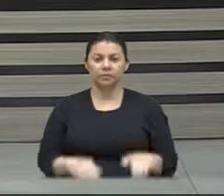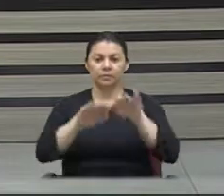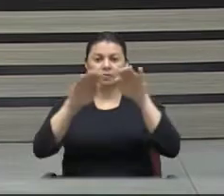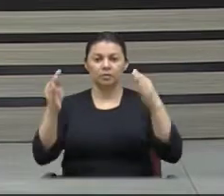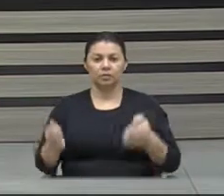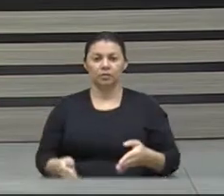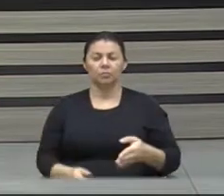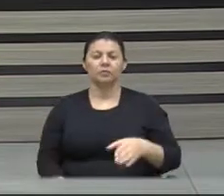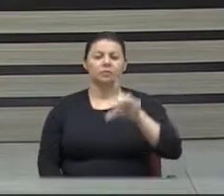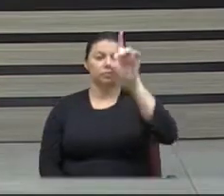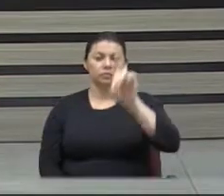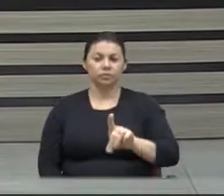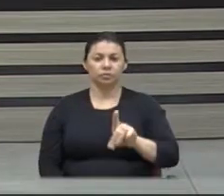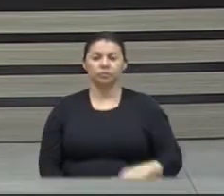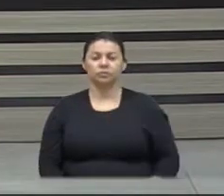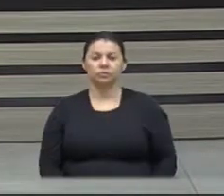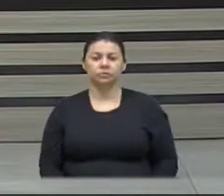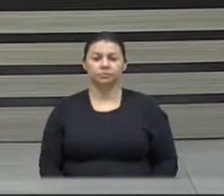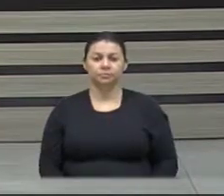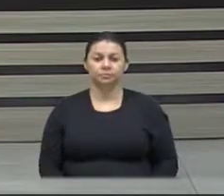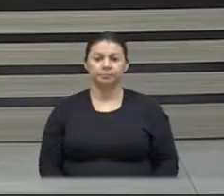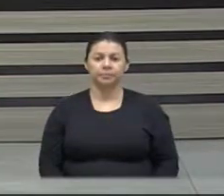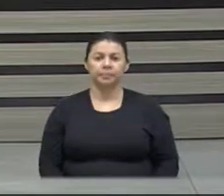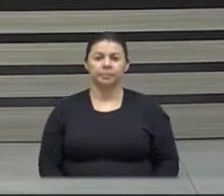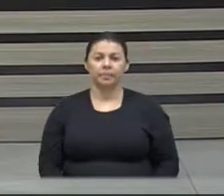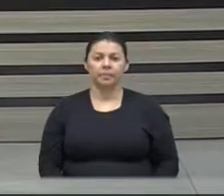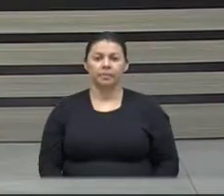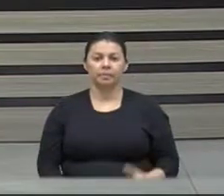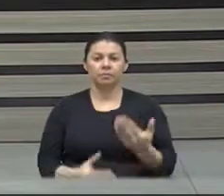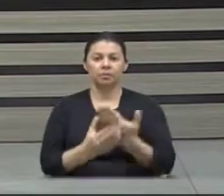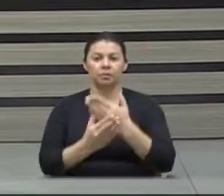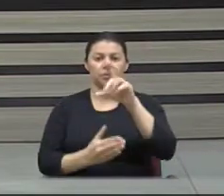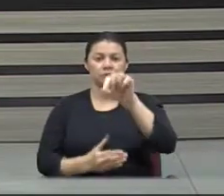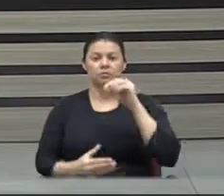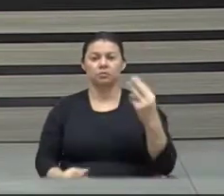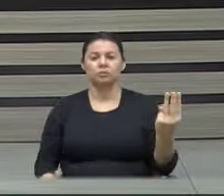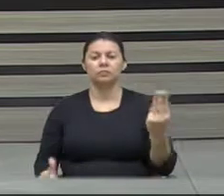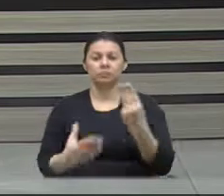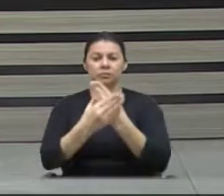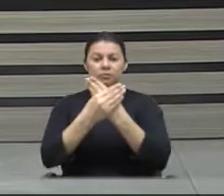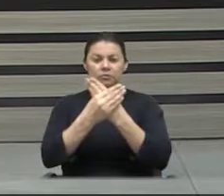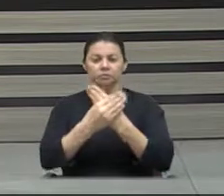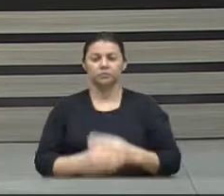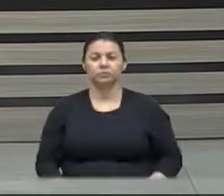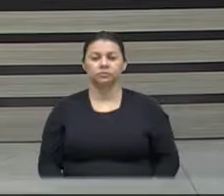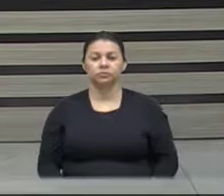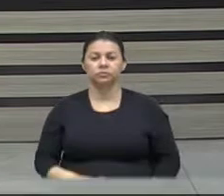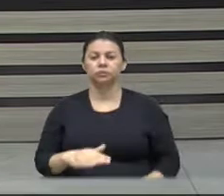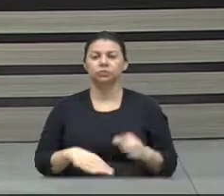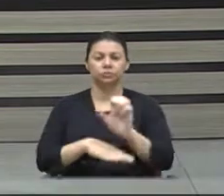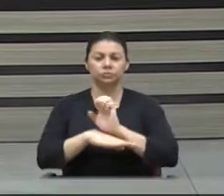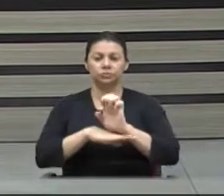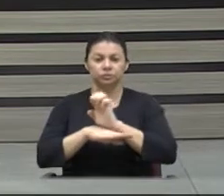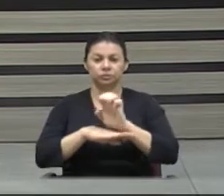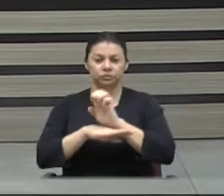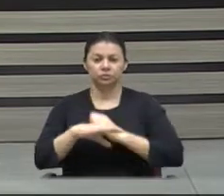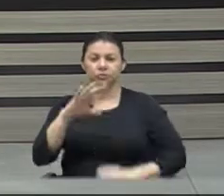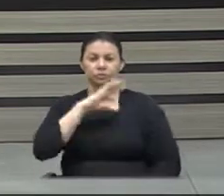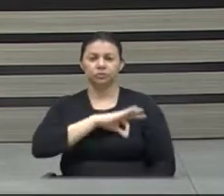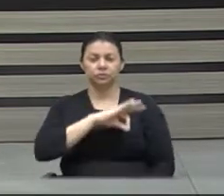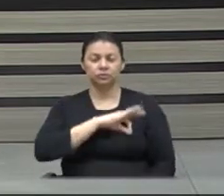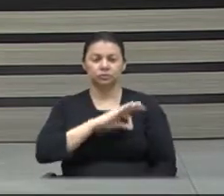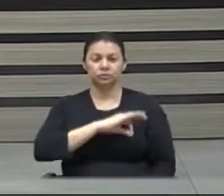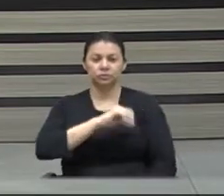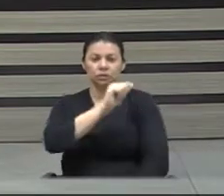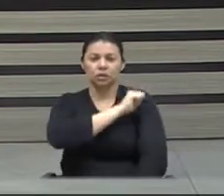o processo seletivo simplificado na câmara municipal de limeira para o programa de estágio remunerado destinados aos alunos do ensino